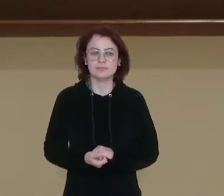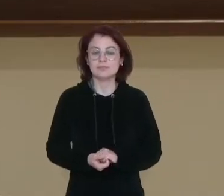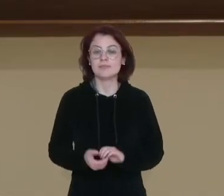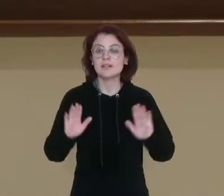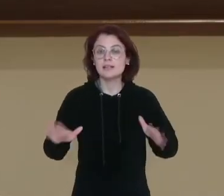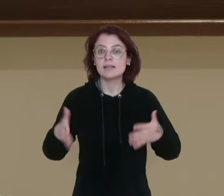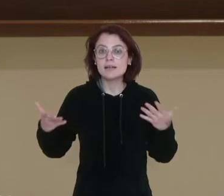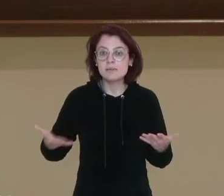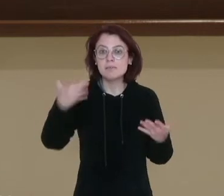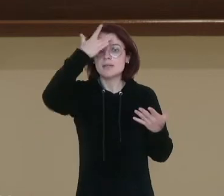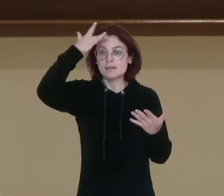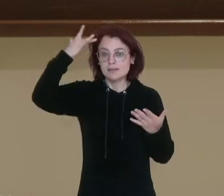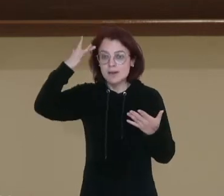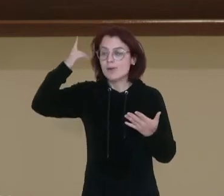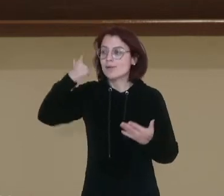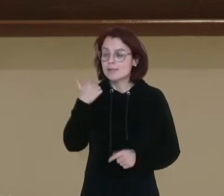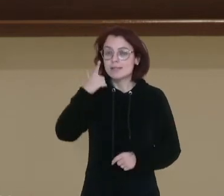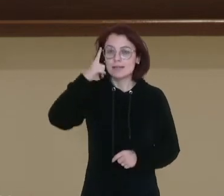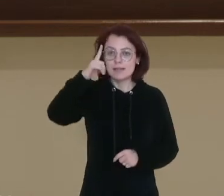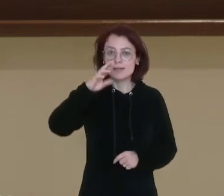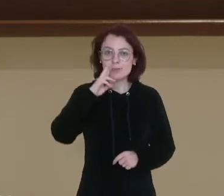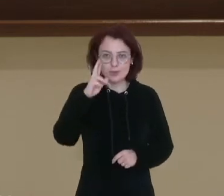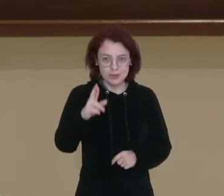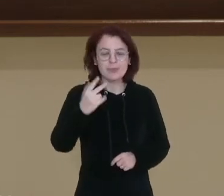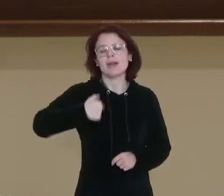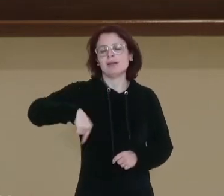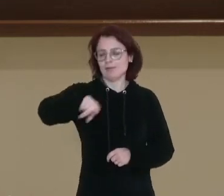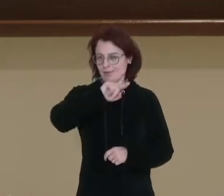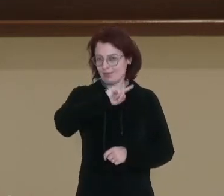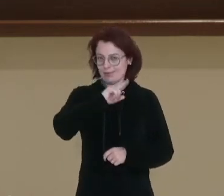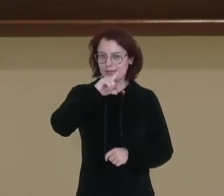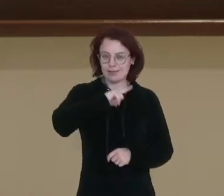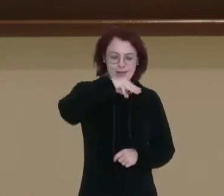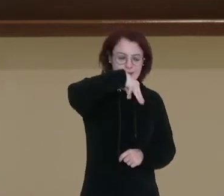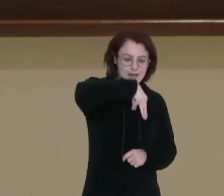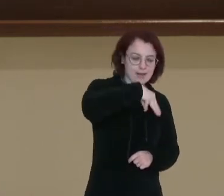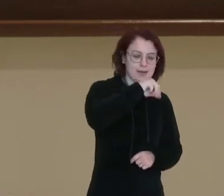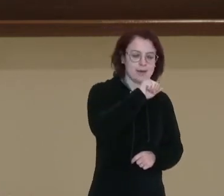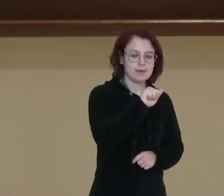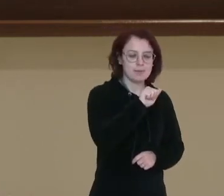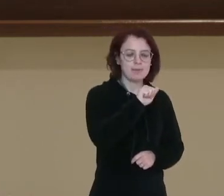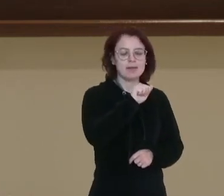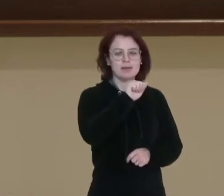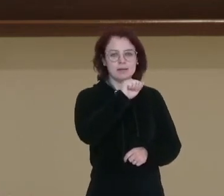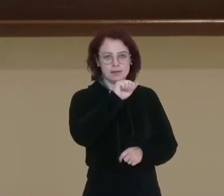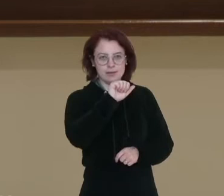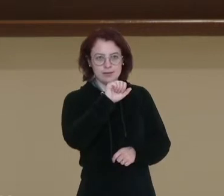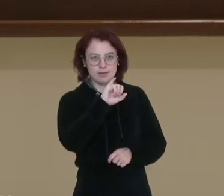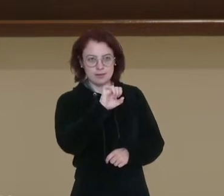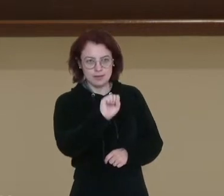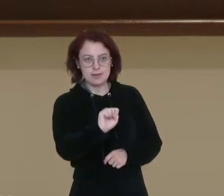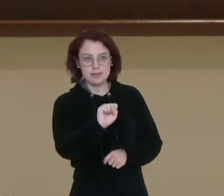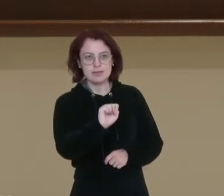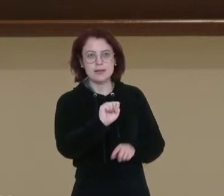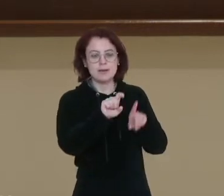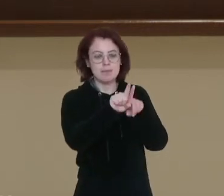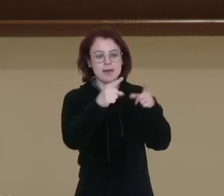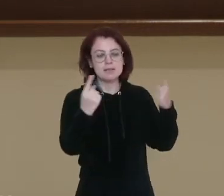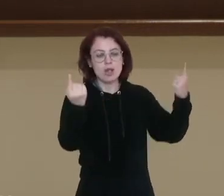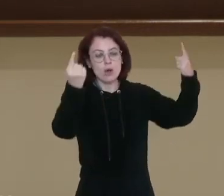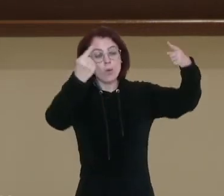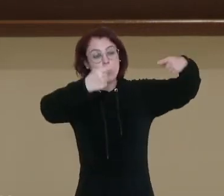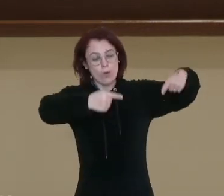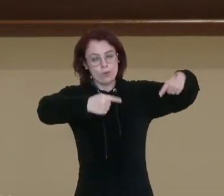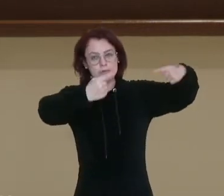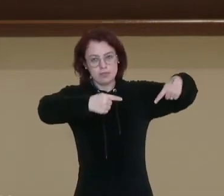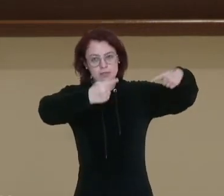E aí, pessoal, vocês se lembraram que nós temos o mas, M-A-S, enquanto conjunção que dá a ideia de contrariedade,